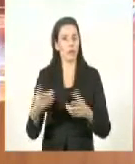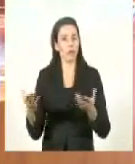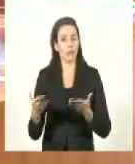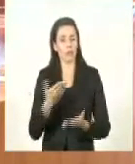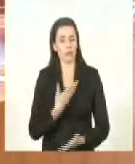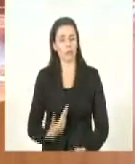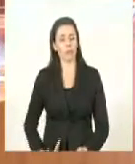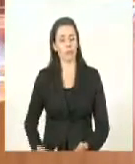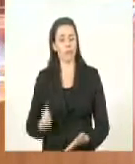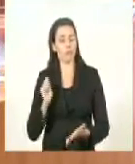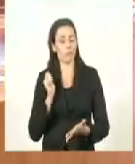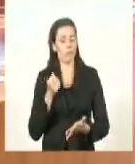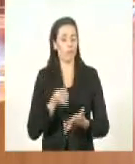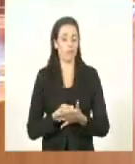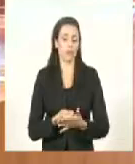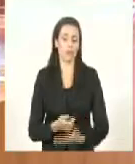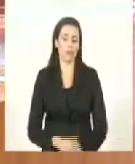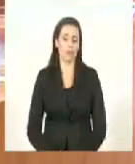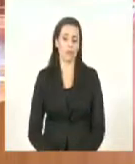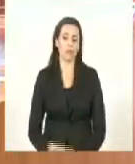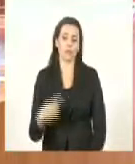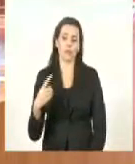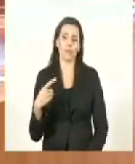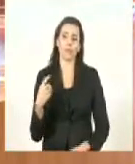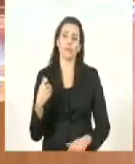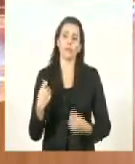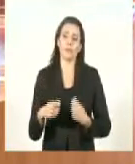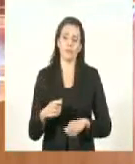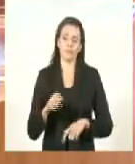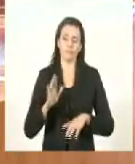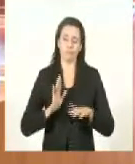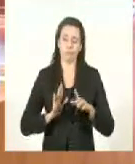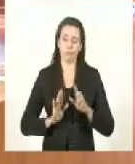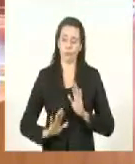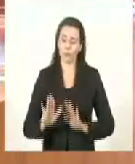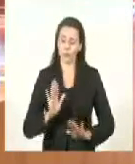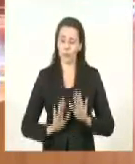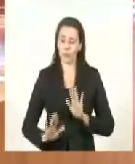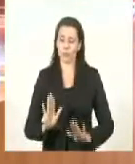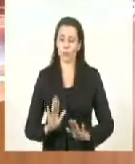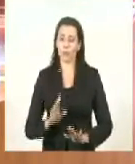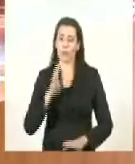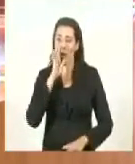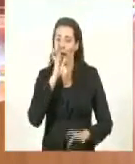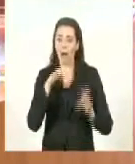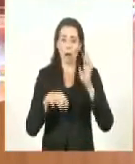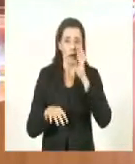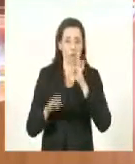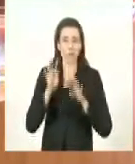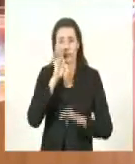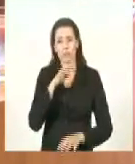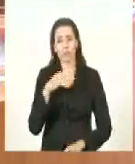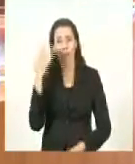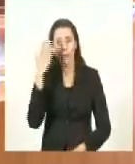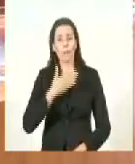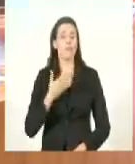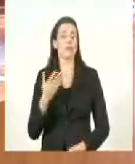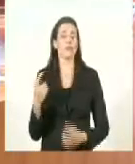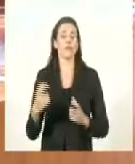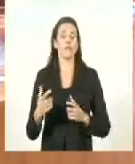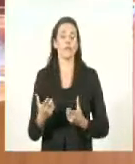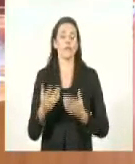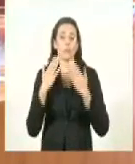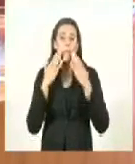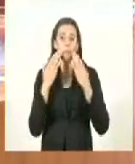tem que ter cuidado, deputado Zé Adriano, para não incorrer na mesma coisa que a gente acusa os outros, que é a